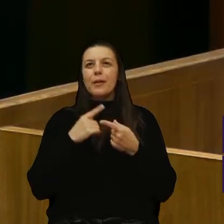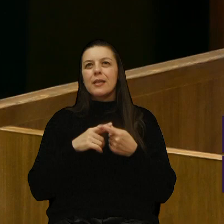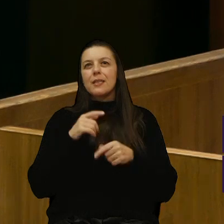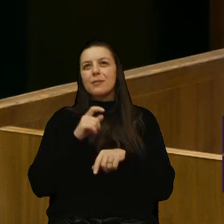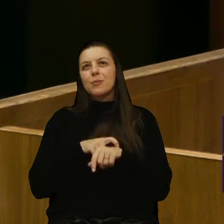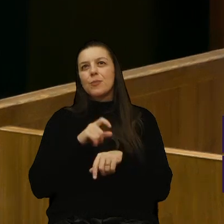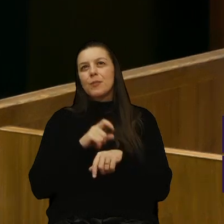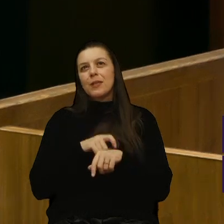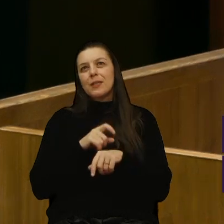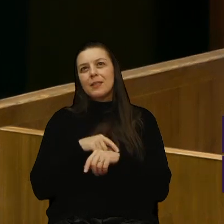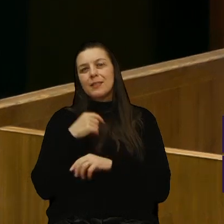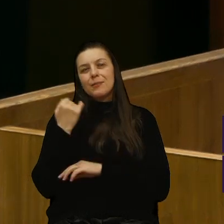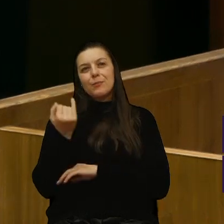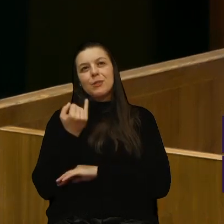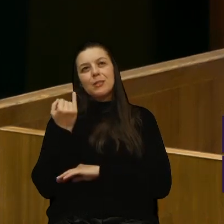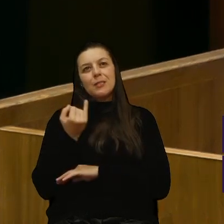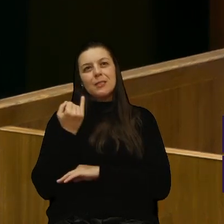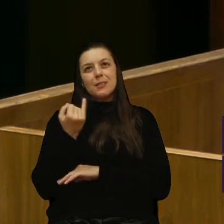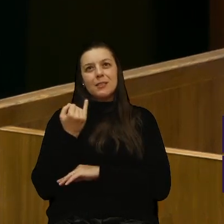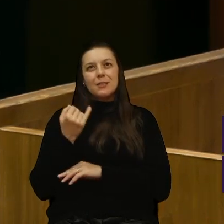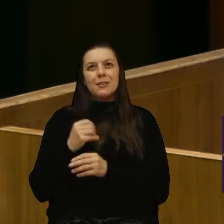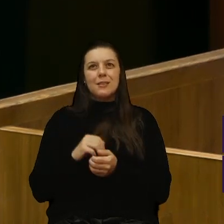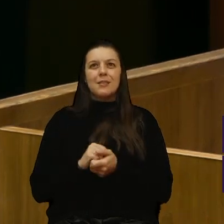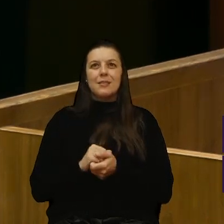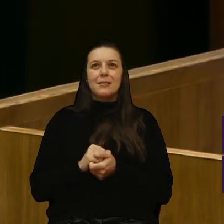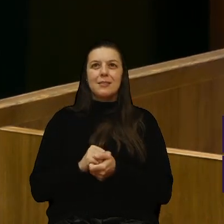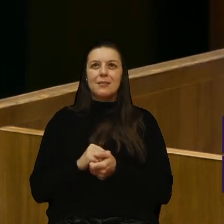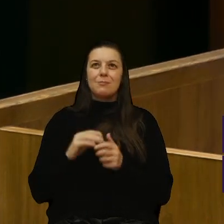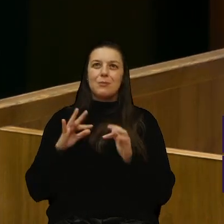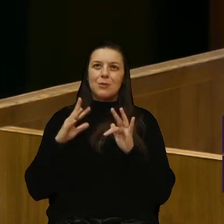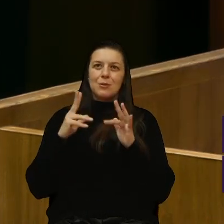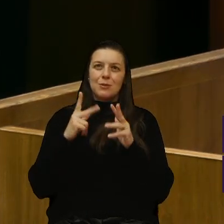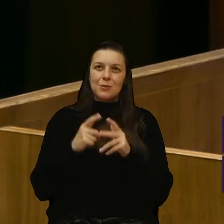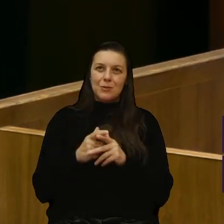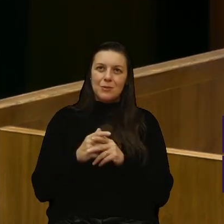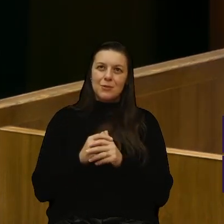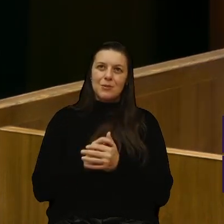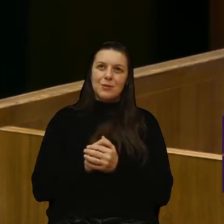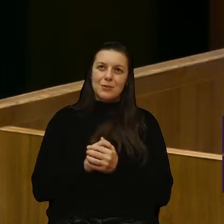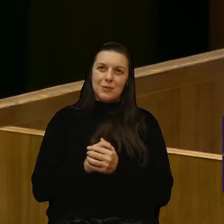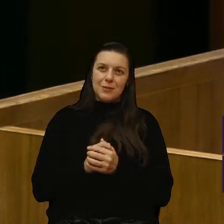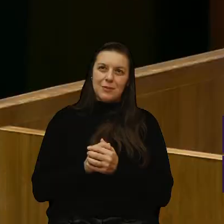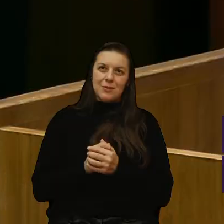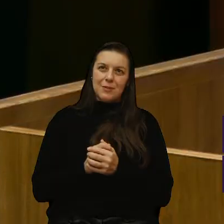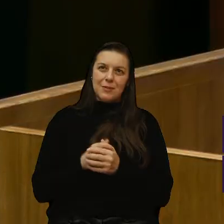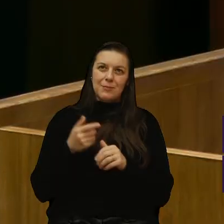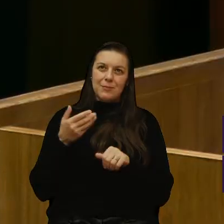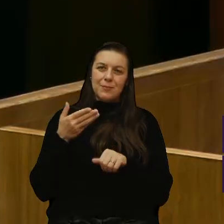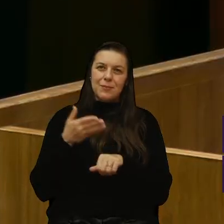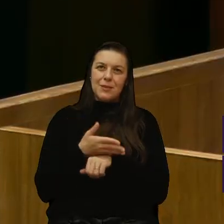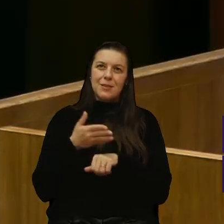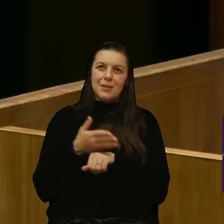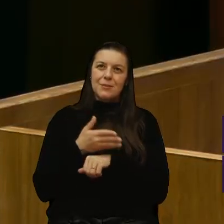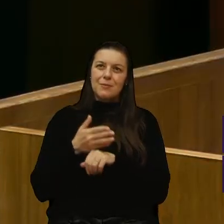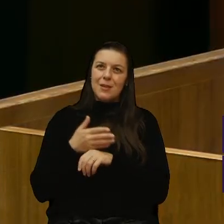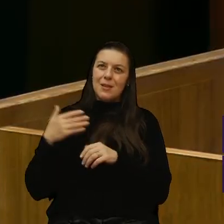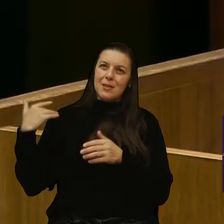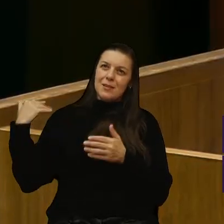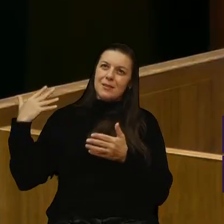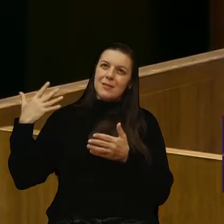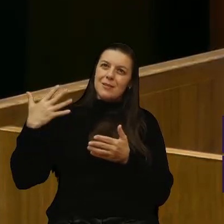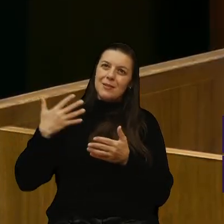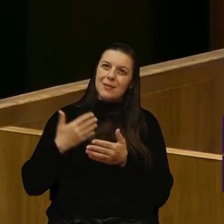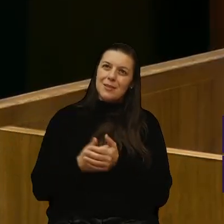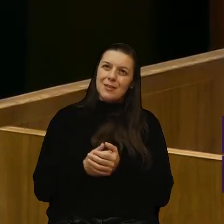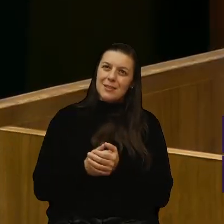um momento muito importante. Por tudo e por todos que participaram da minha trajetória. Mas eu prometo que eu